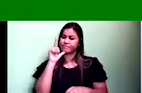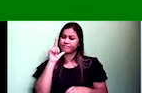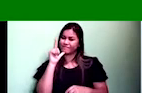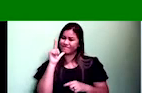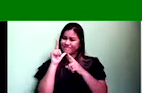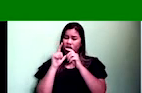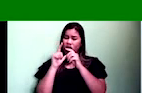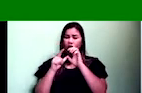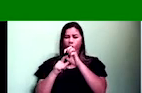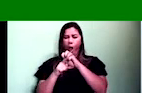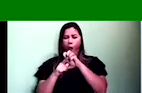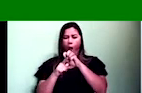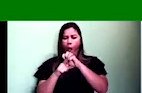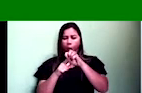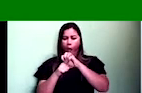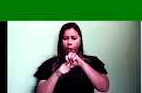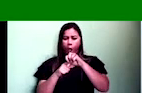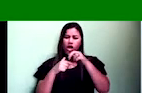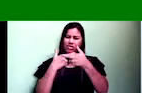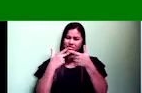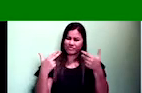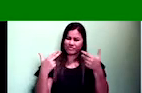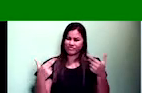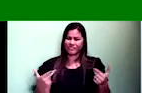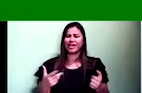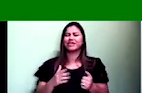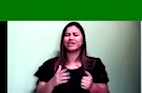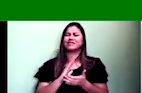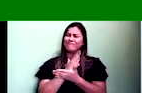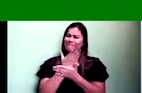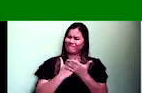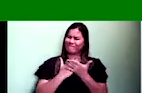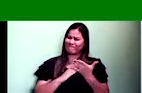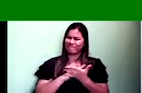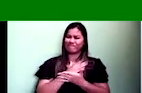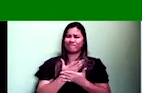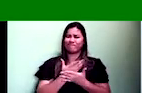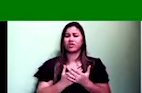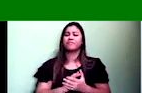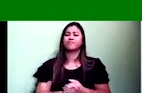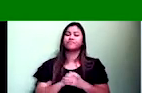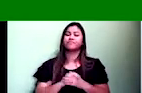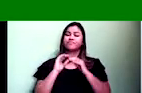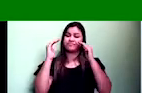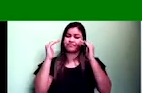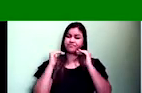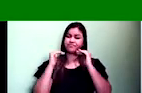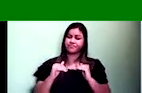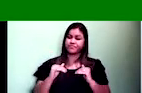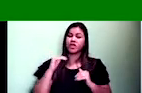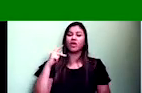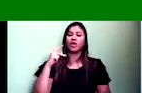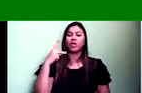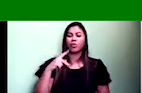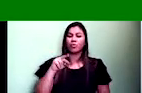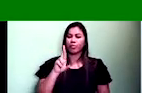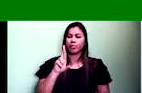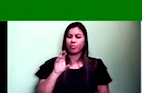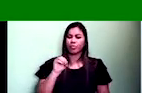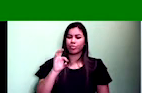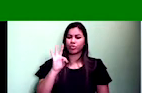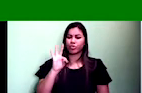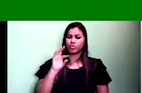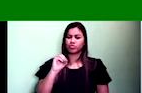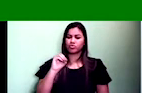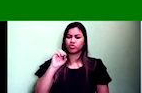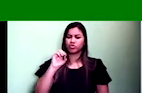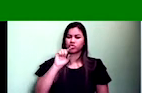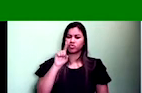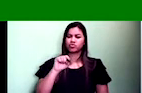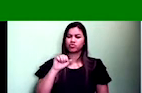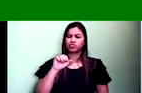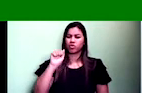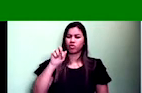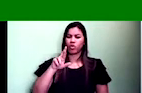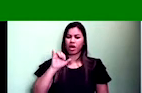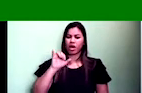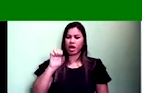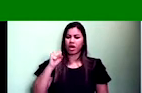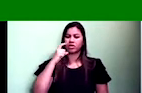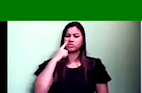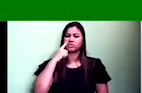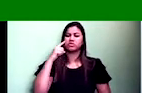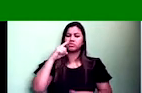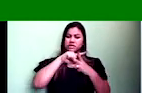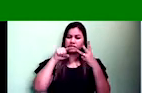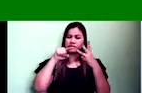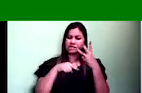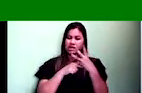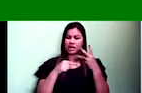bastante. Protozoários, o tricomonas, levando a vaginite, uretrite, entamoeba e giardia, também